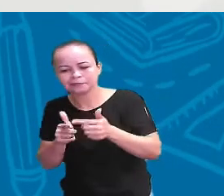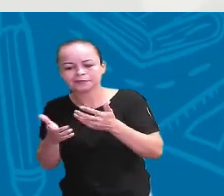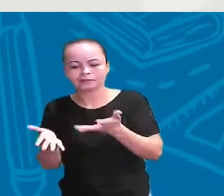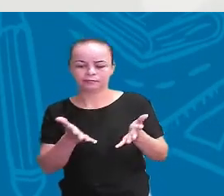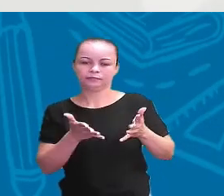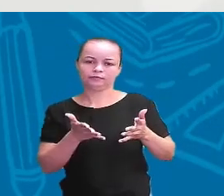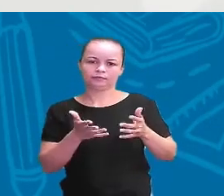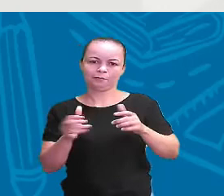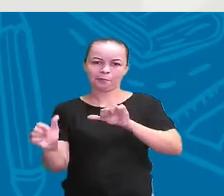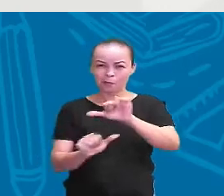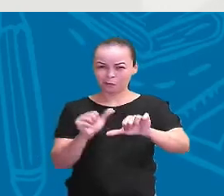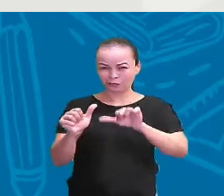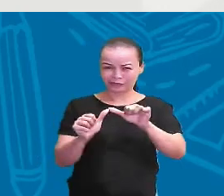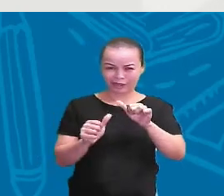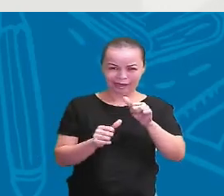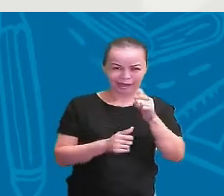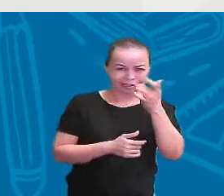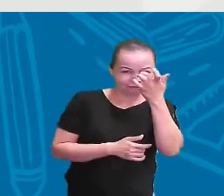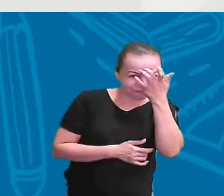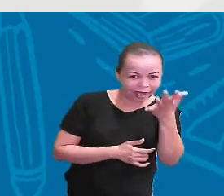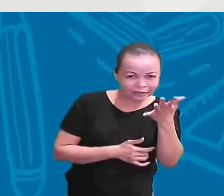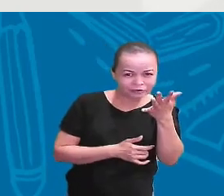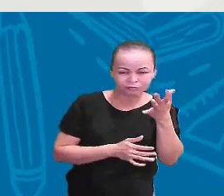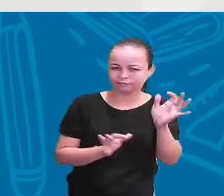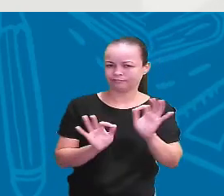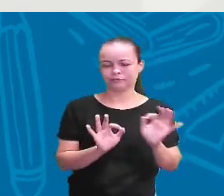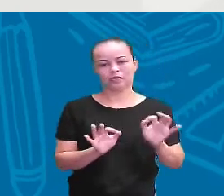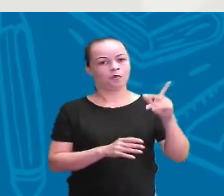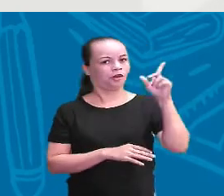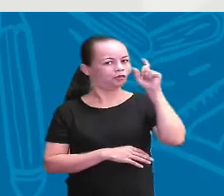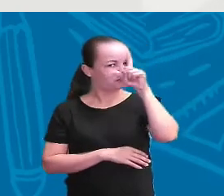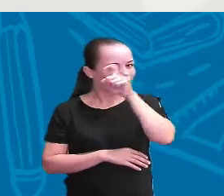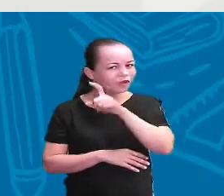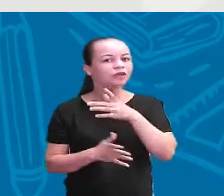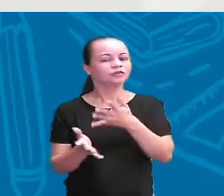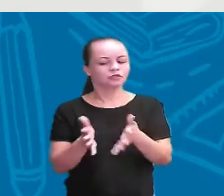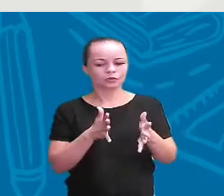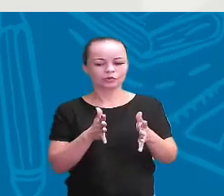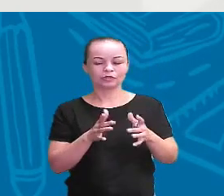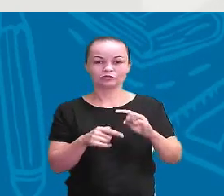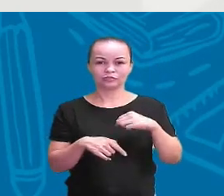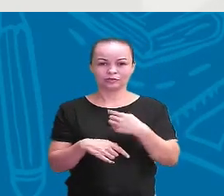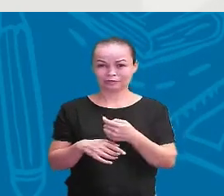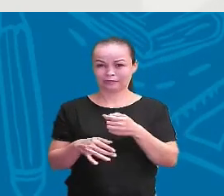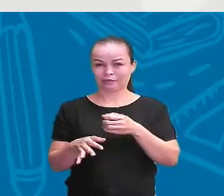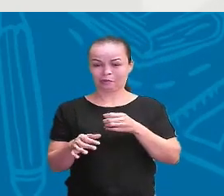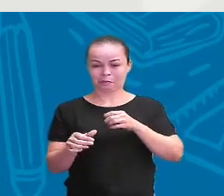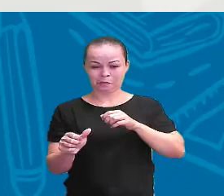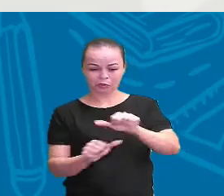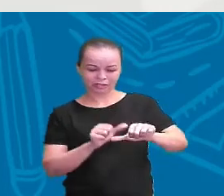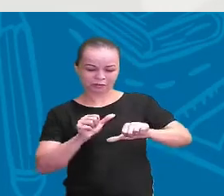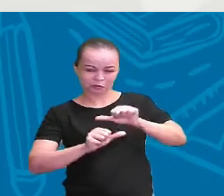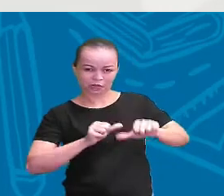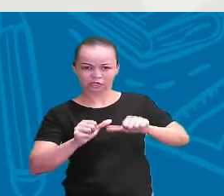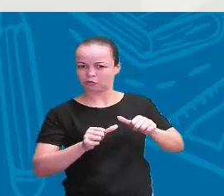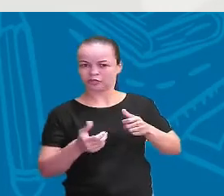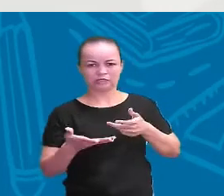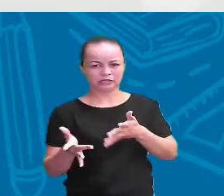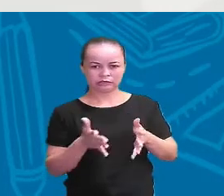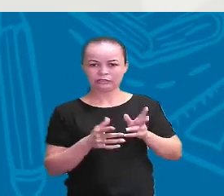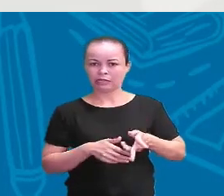coisa fácil. Mudar os nossos hábitos não é coisa fácil, não. Às vezes a gente não está pronto para certas mudanças,